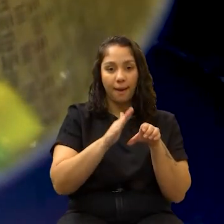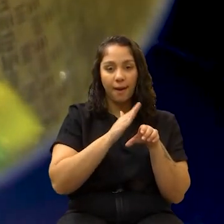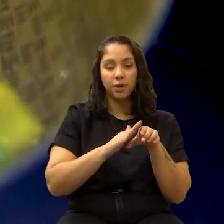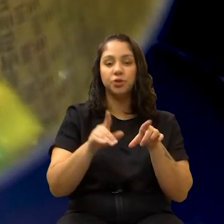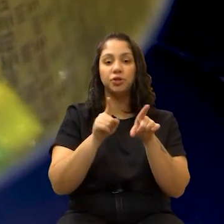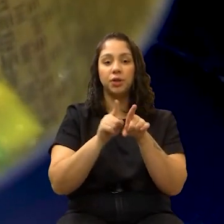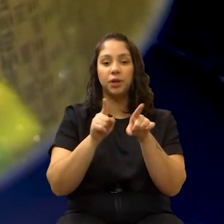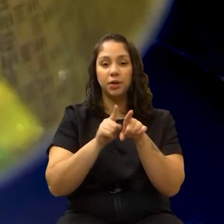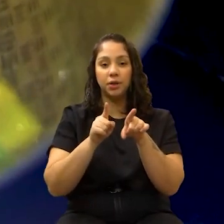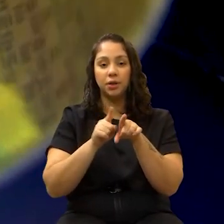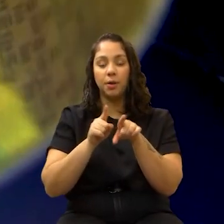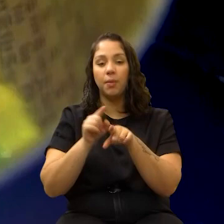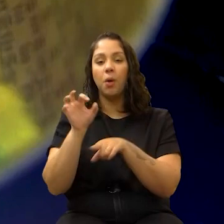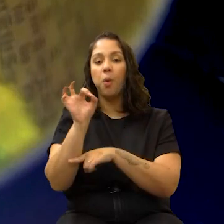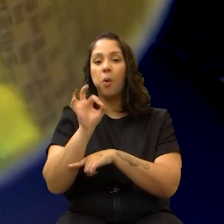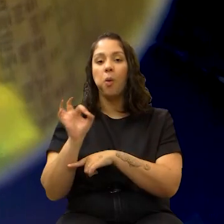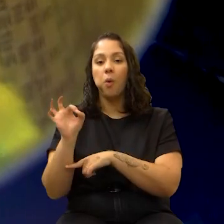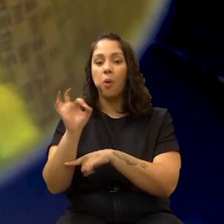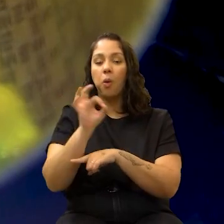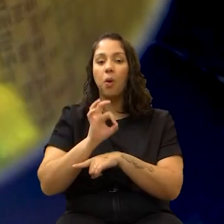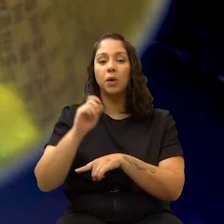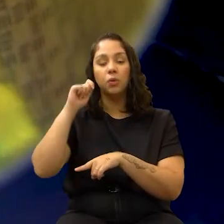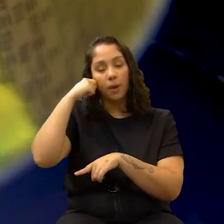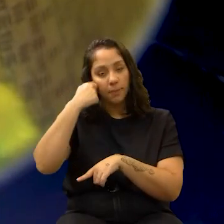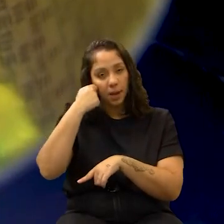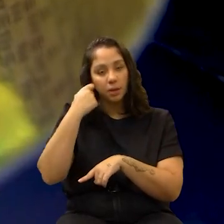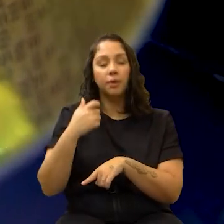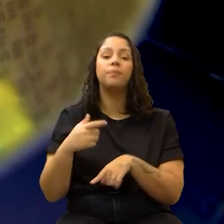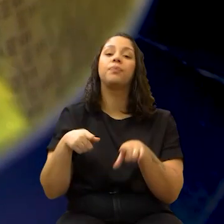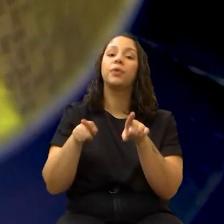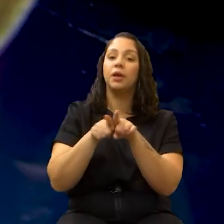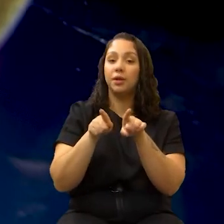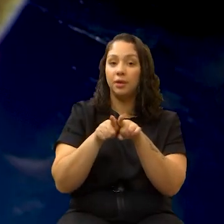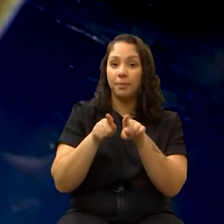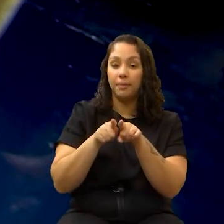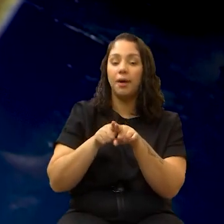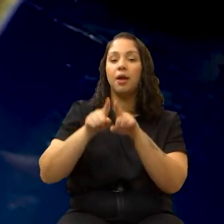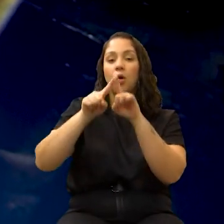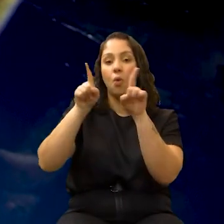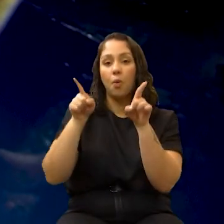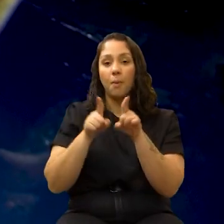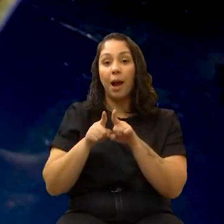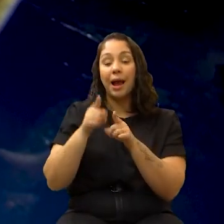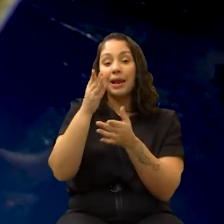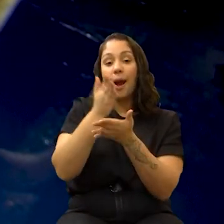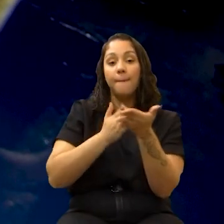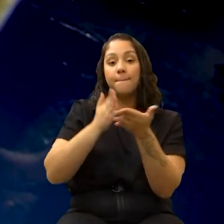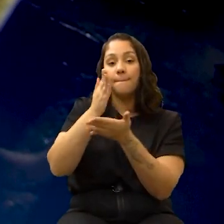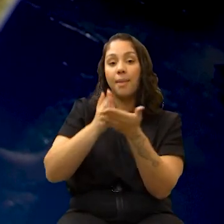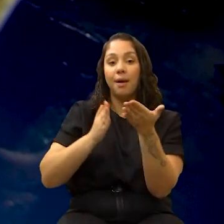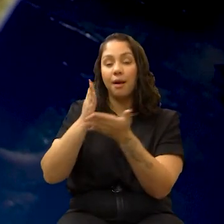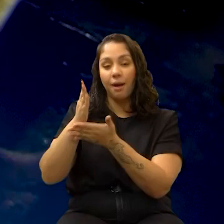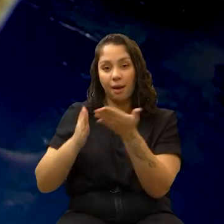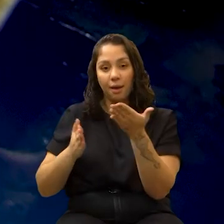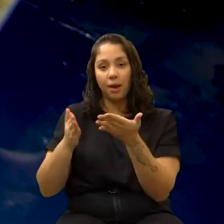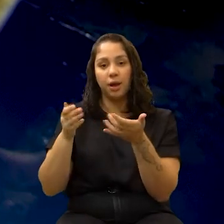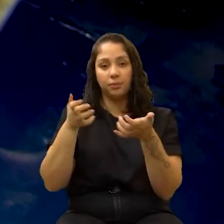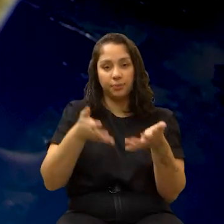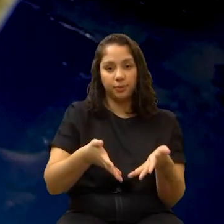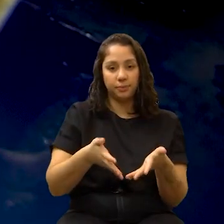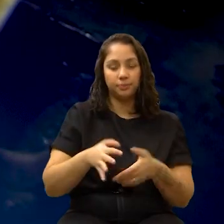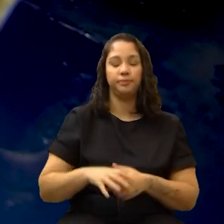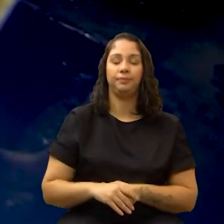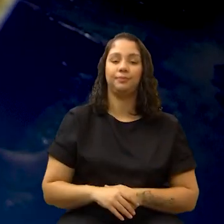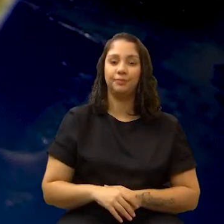o tomate, a azeitona preta e o bacalhau, a lasca